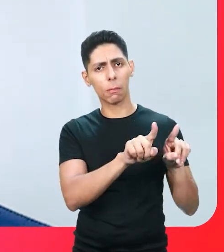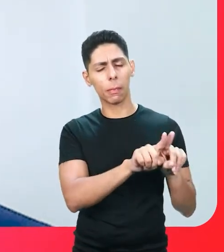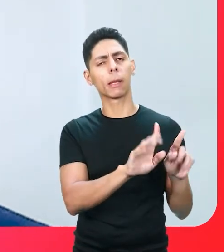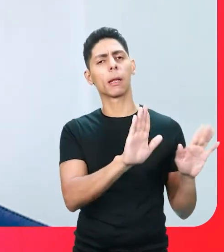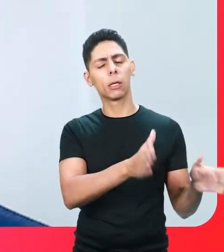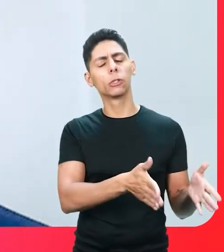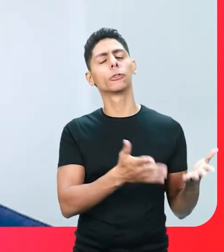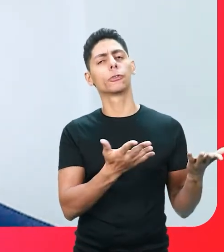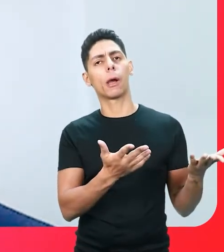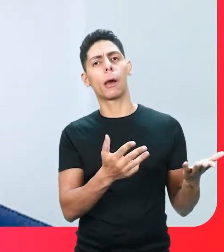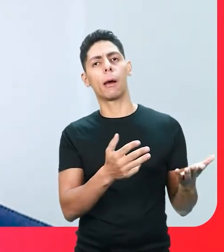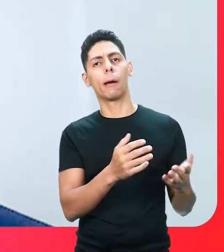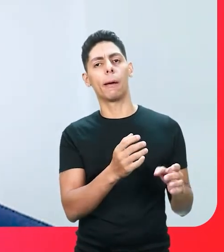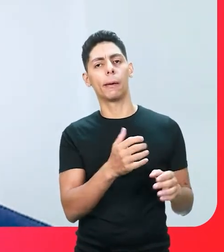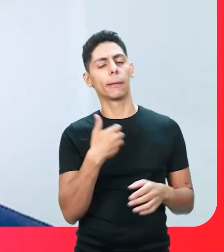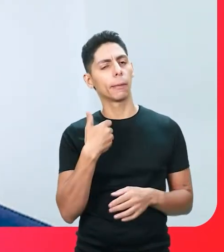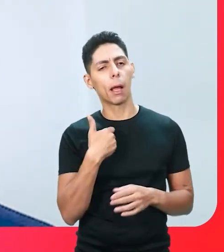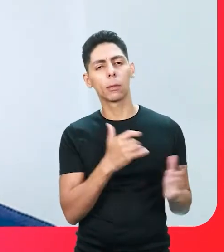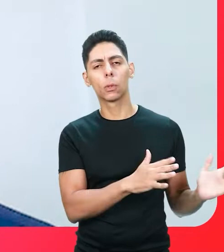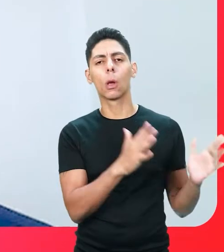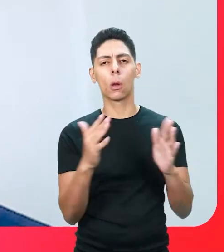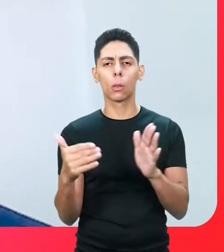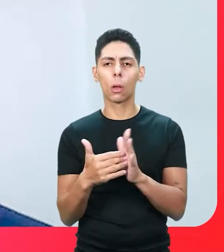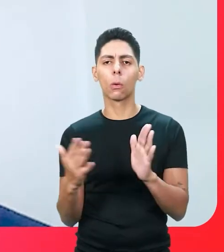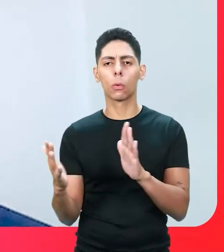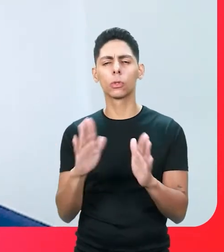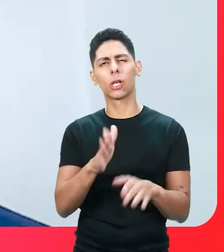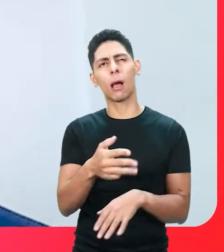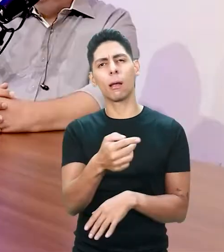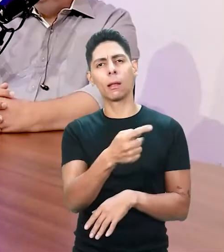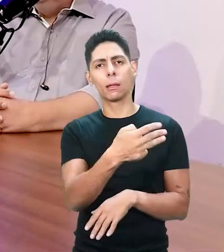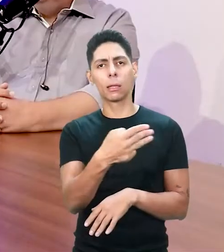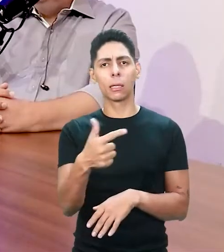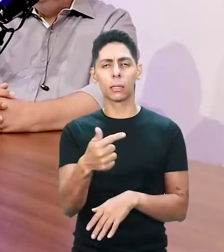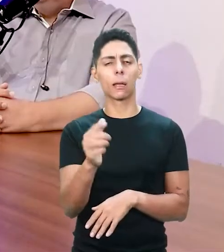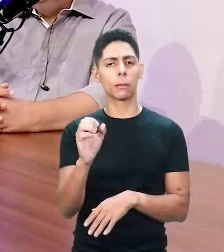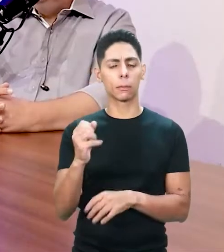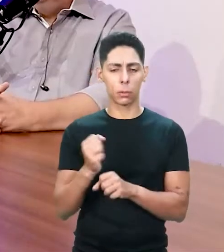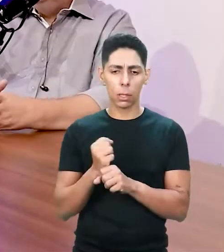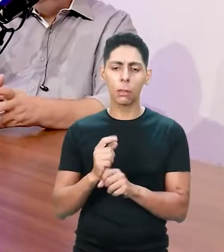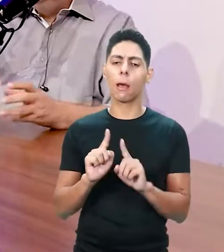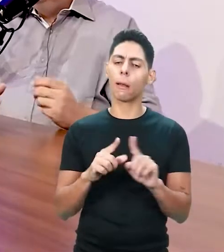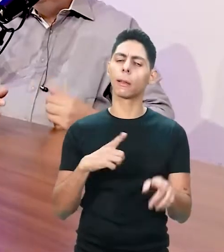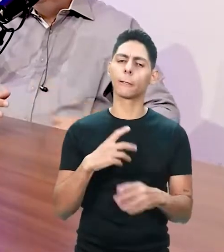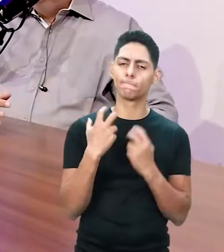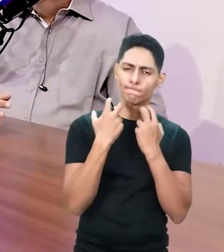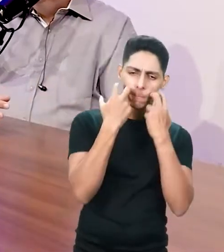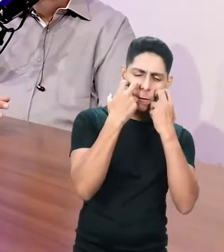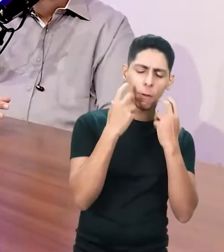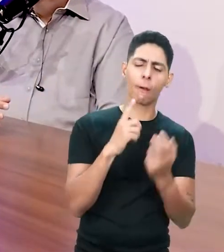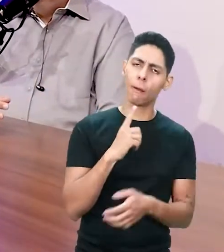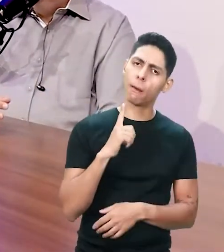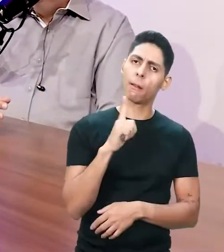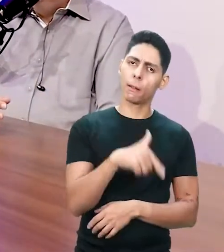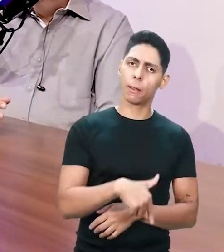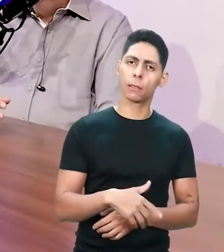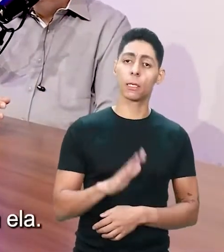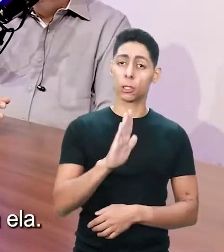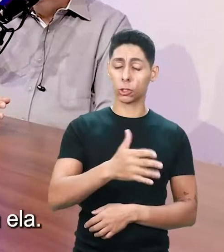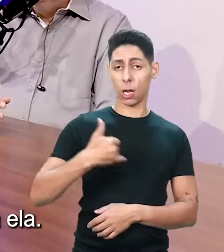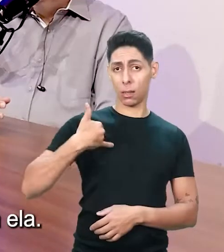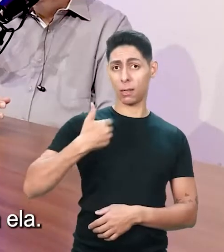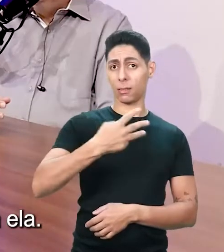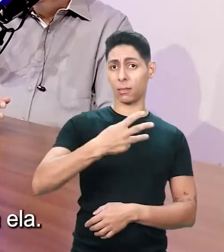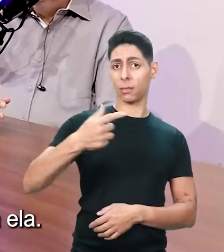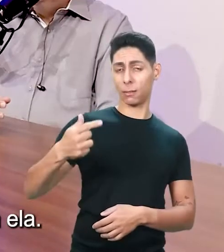está com 30, quase 37 anos, mas até hoje ela fica envergonhada, quase 37 anos, até